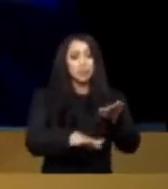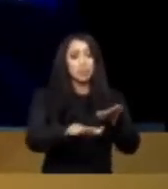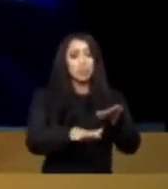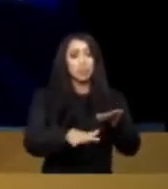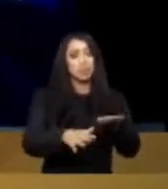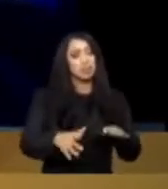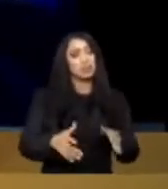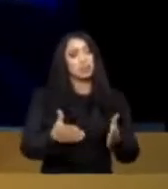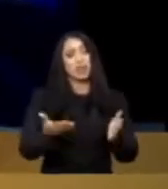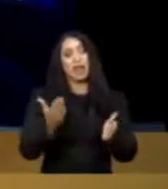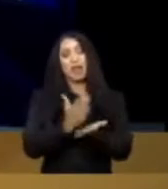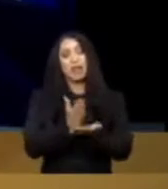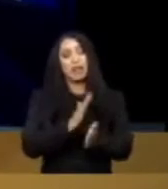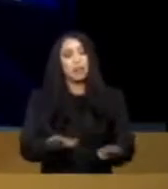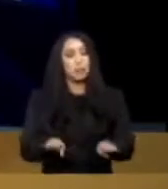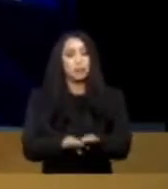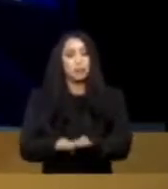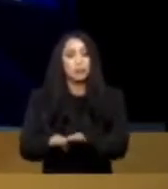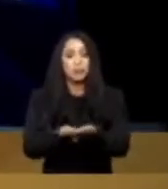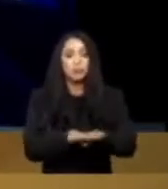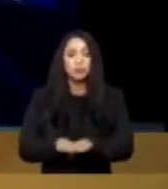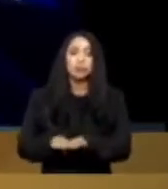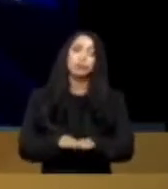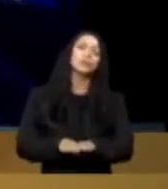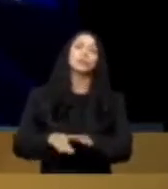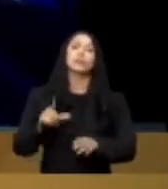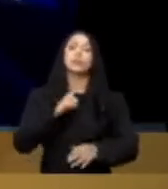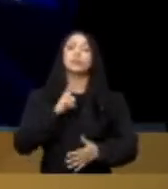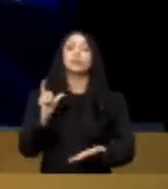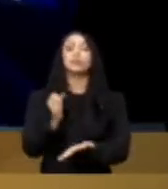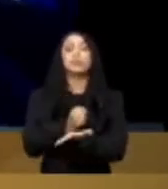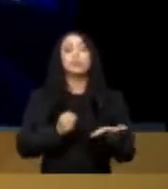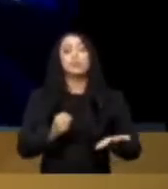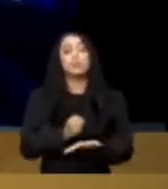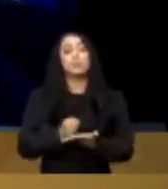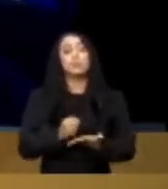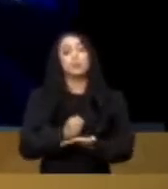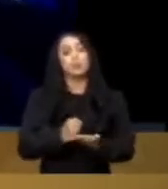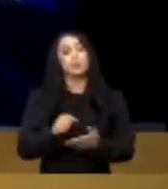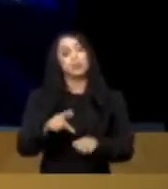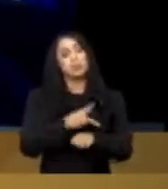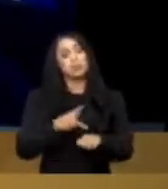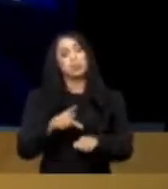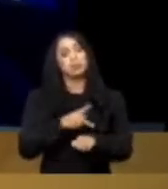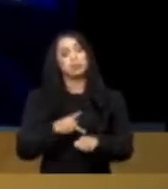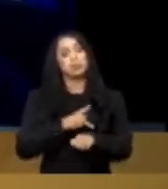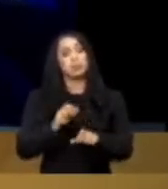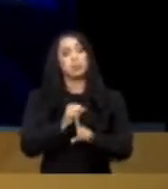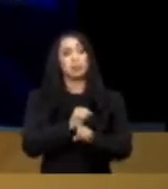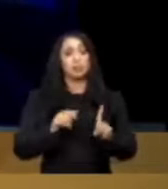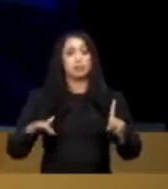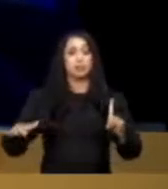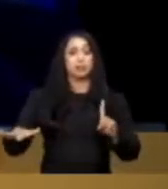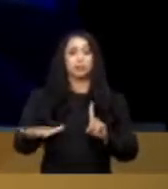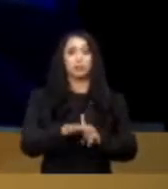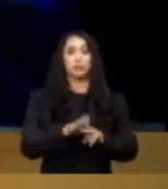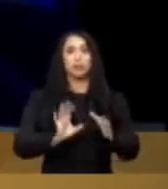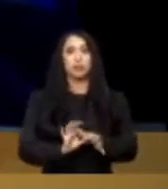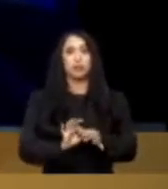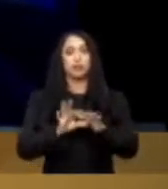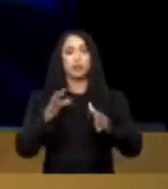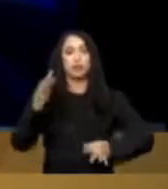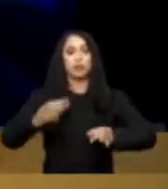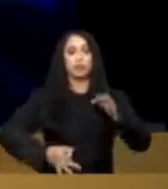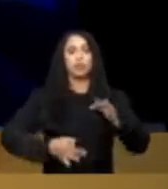isonomia, indo de encontro ao objetivo fundamental da República de construção de uma sociedade livre, justa